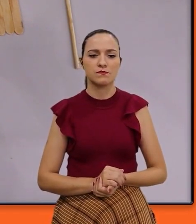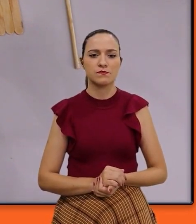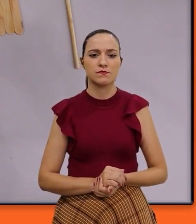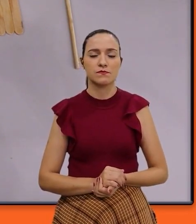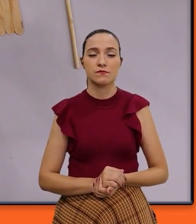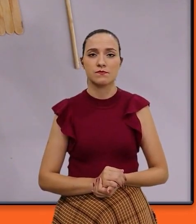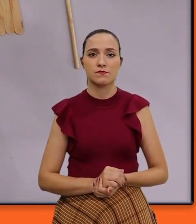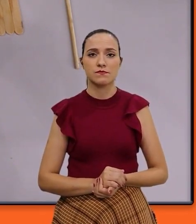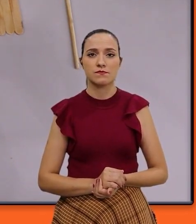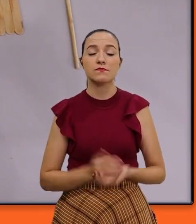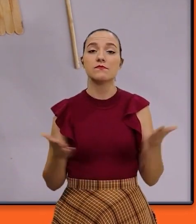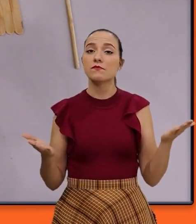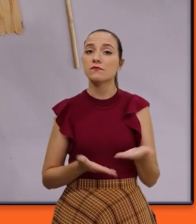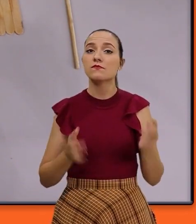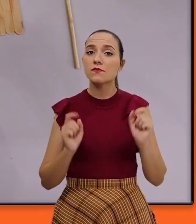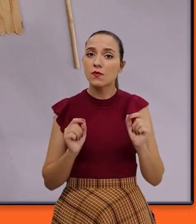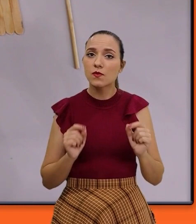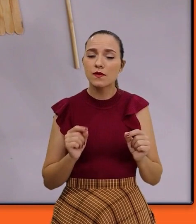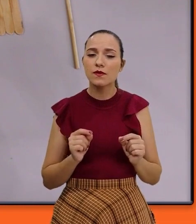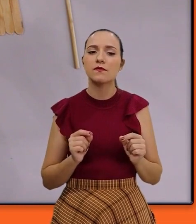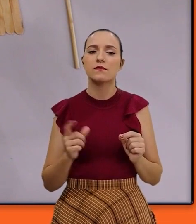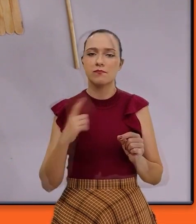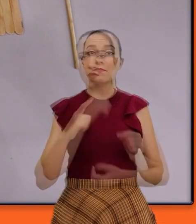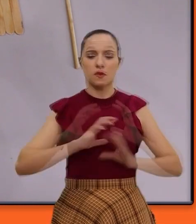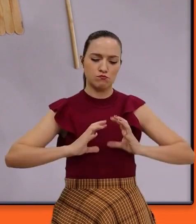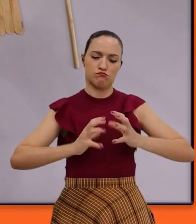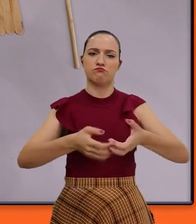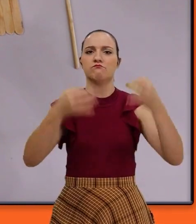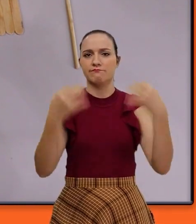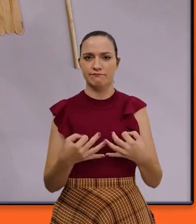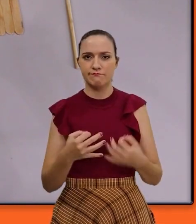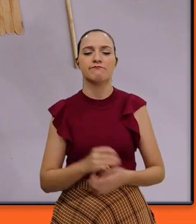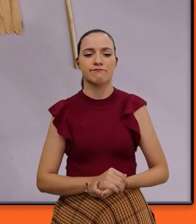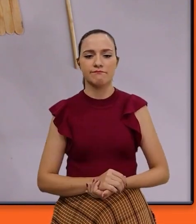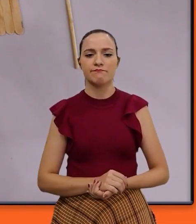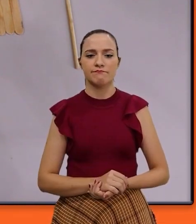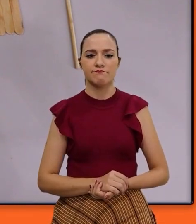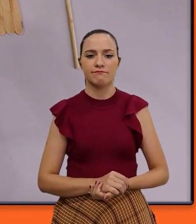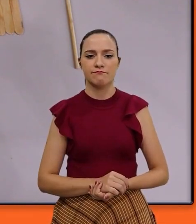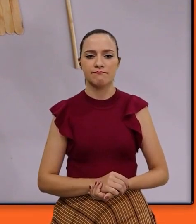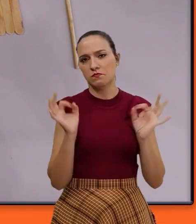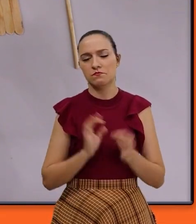Agora, nós vamos colocar a roda.